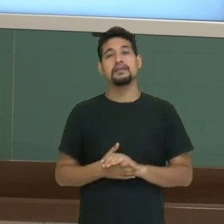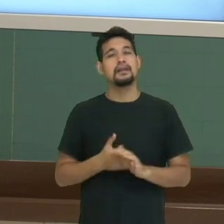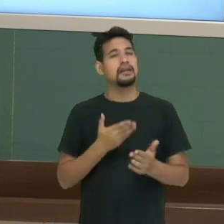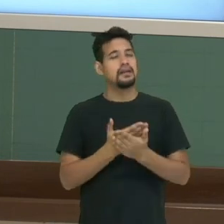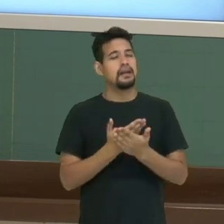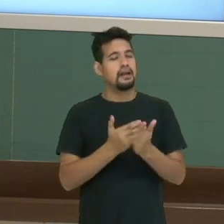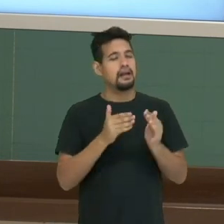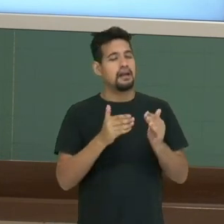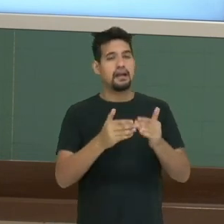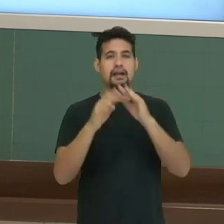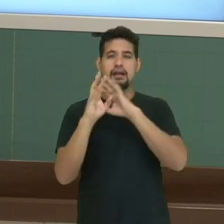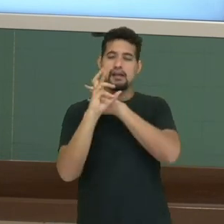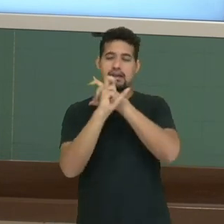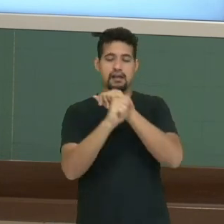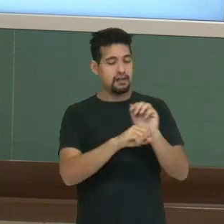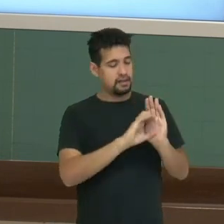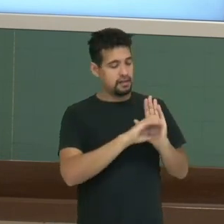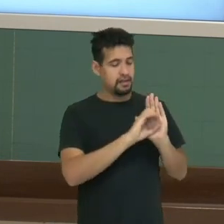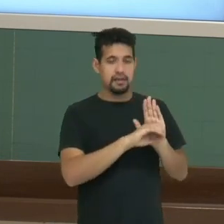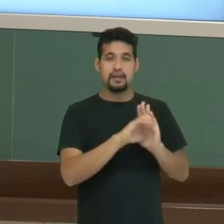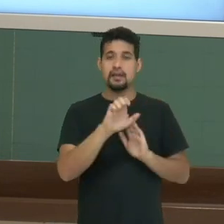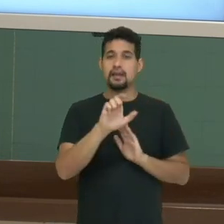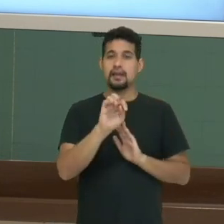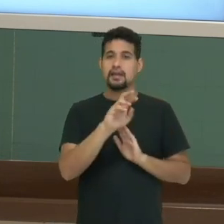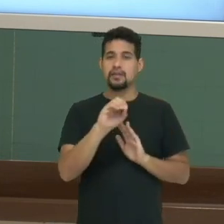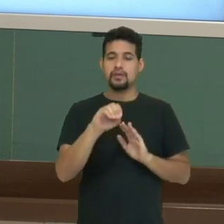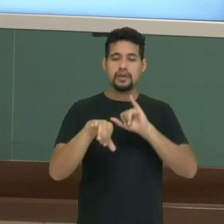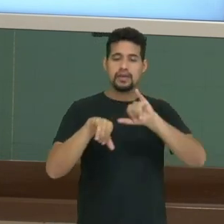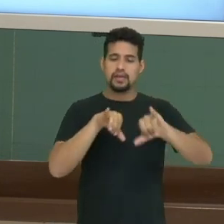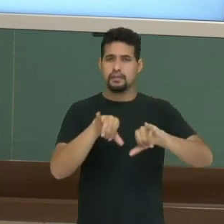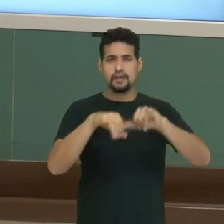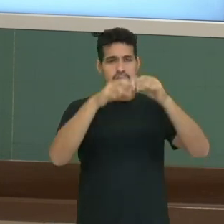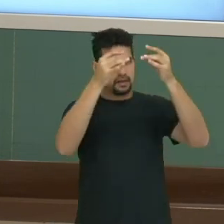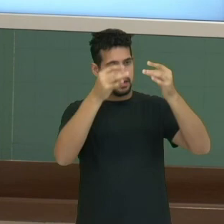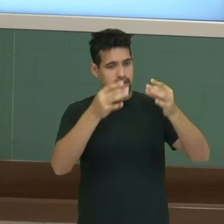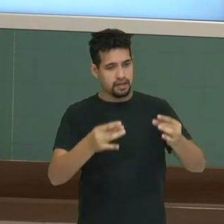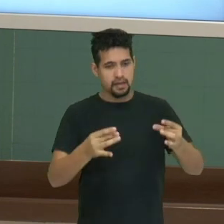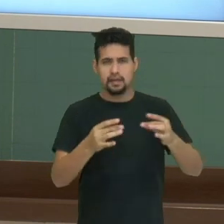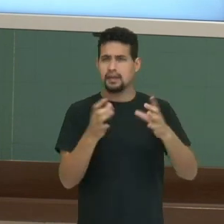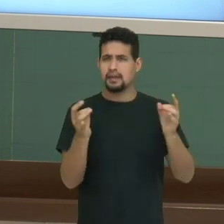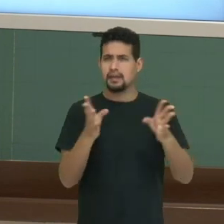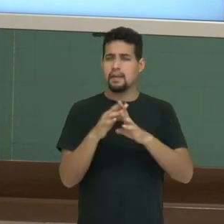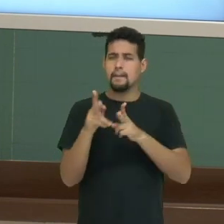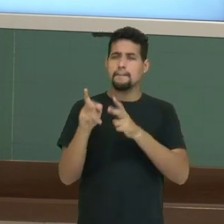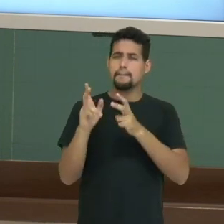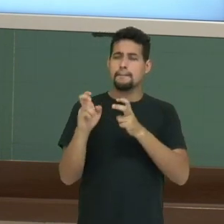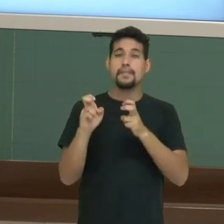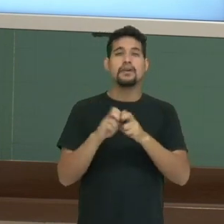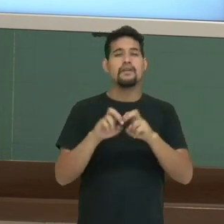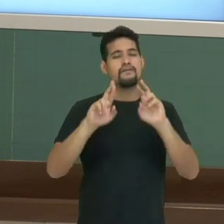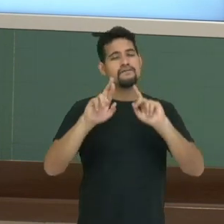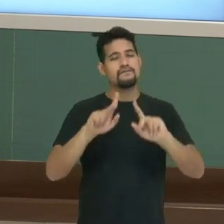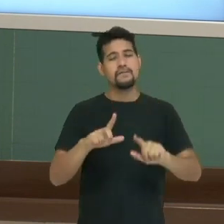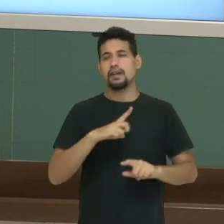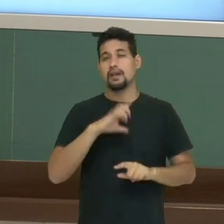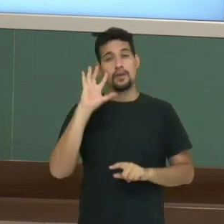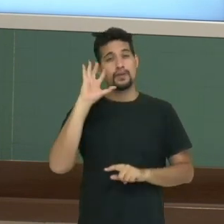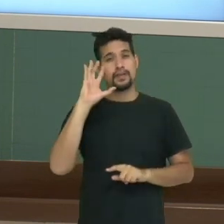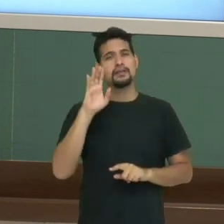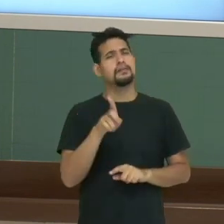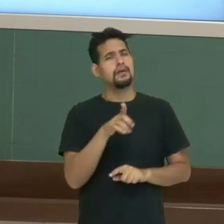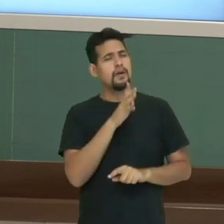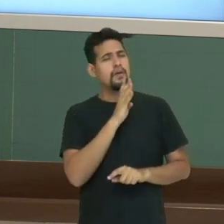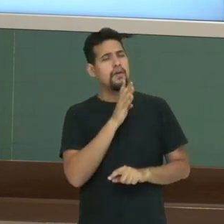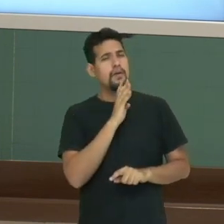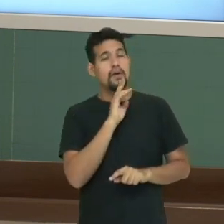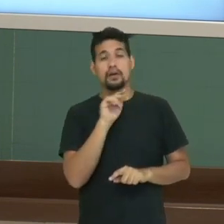aula, revisamos o conceito de eletroquímica, definimos eletrólise, identificamos os tipos de eletrólise, conhecemos